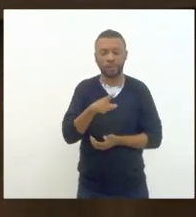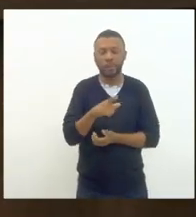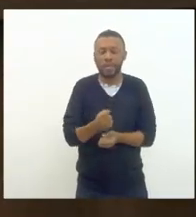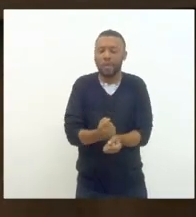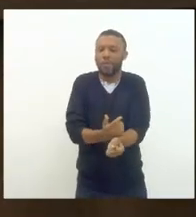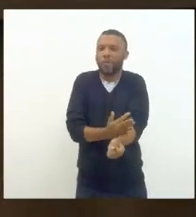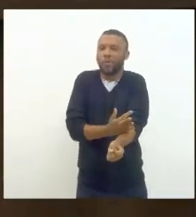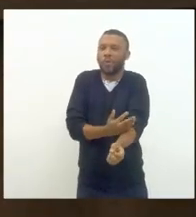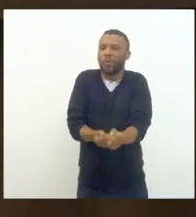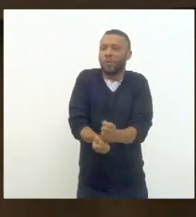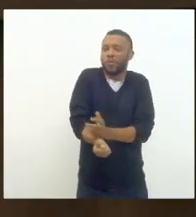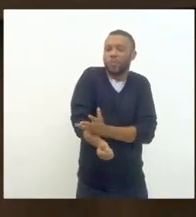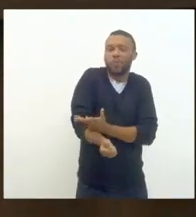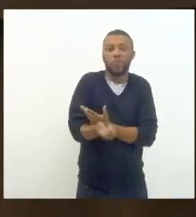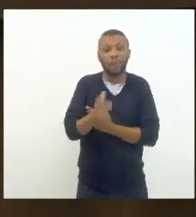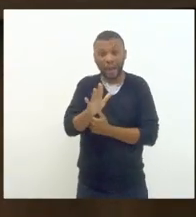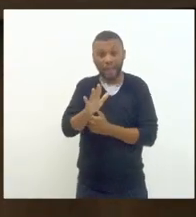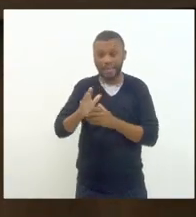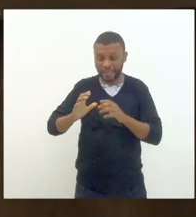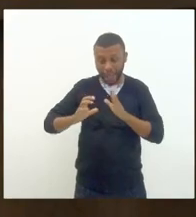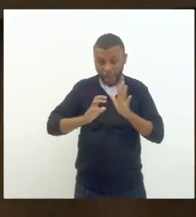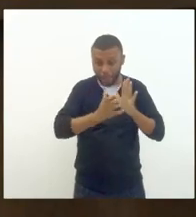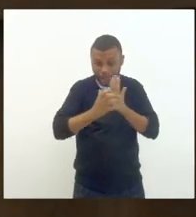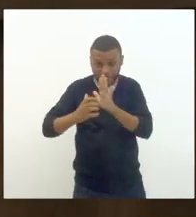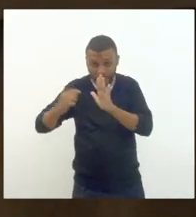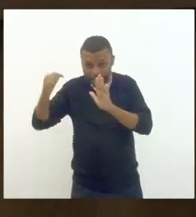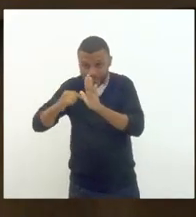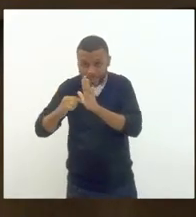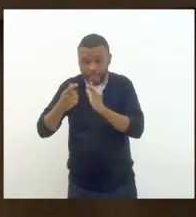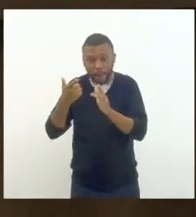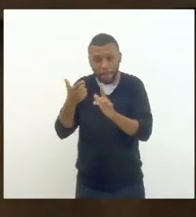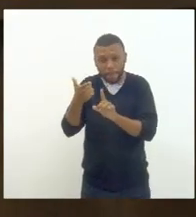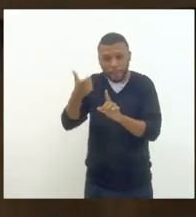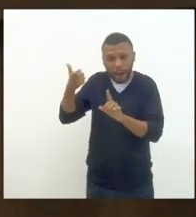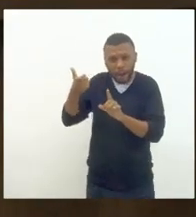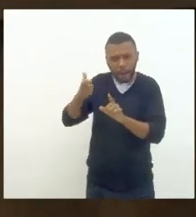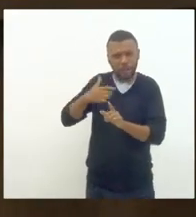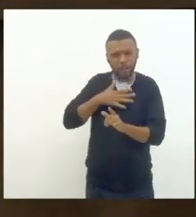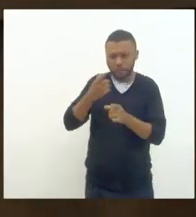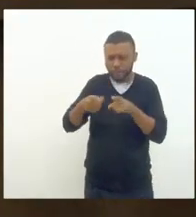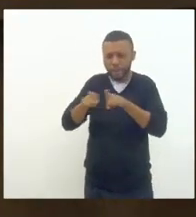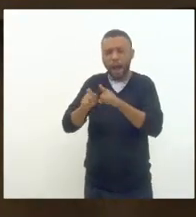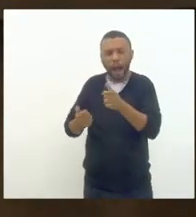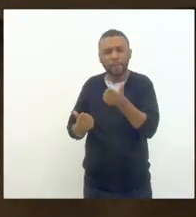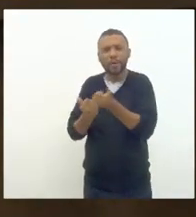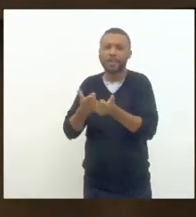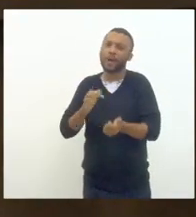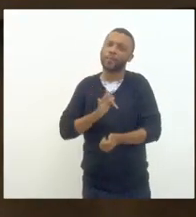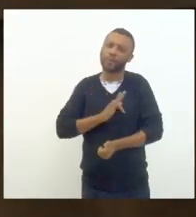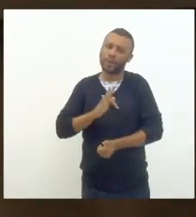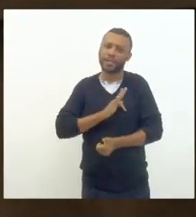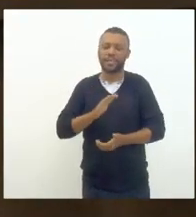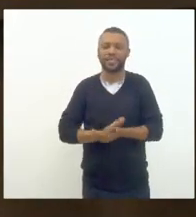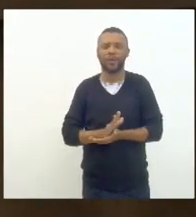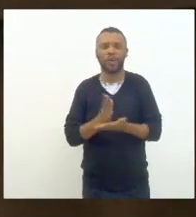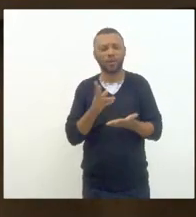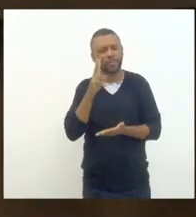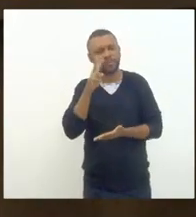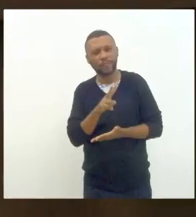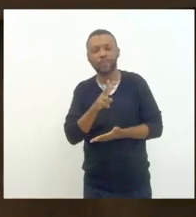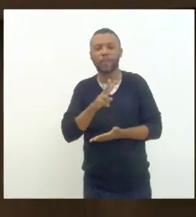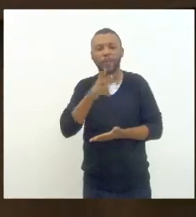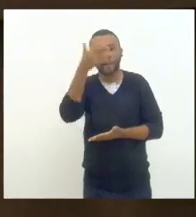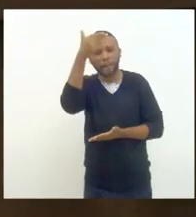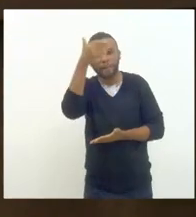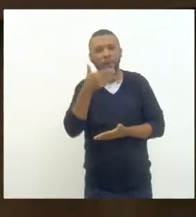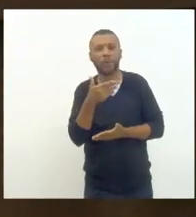arrepiem, mas a bancada da bala, a bancada que gosta de estar do lado da polícia. A gente viu hoje mais uma